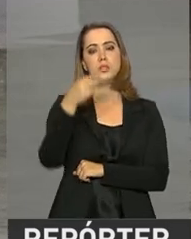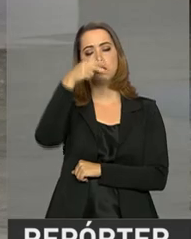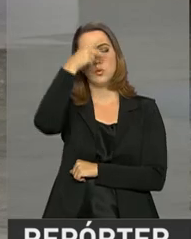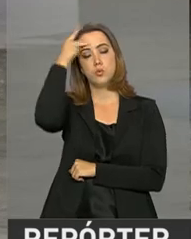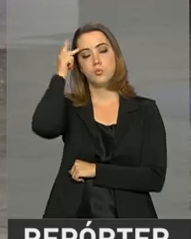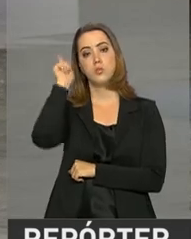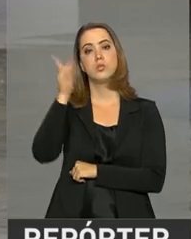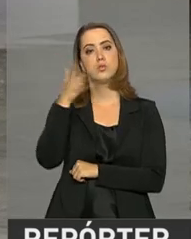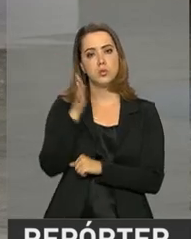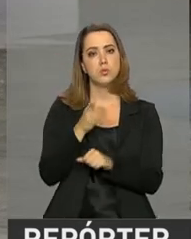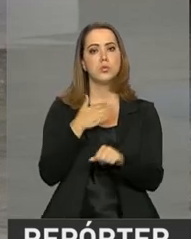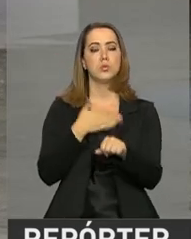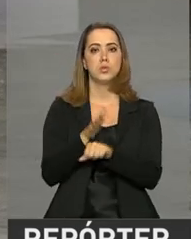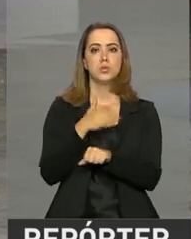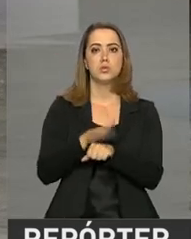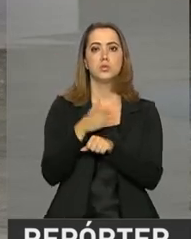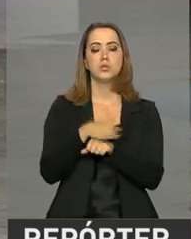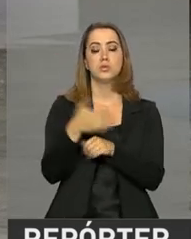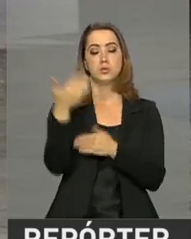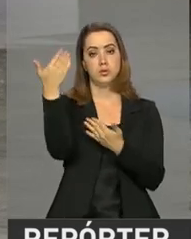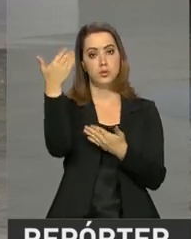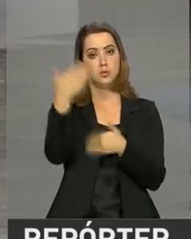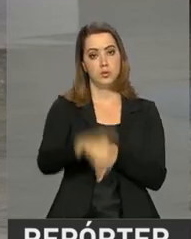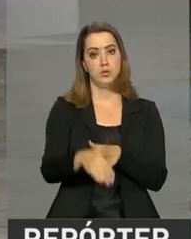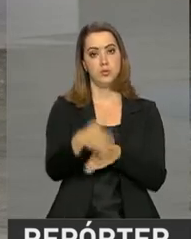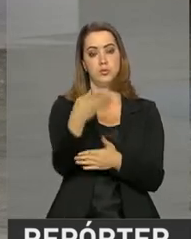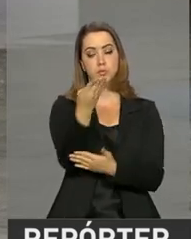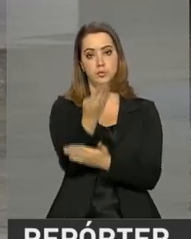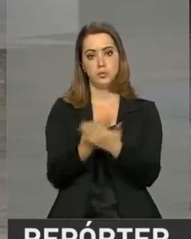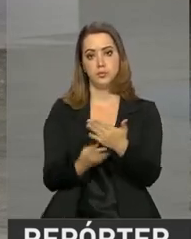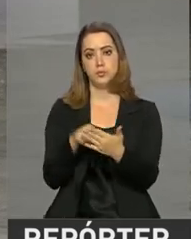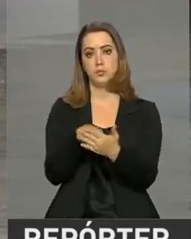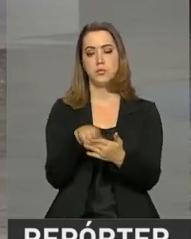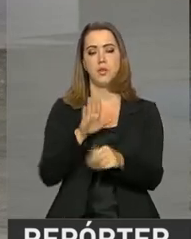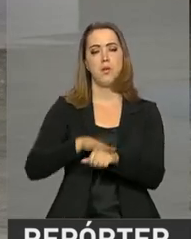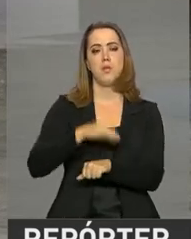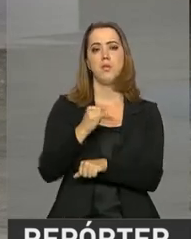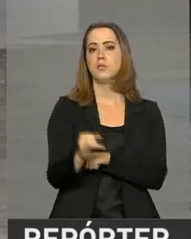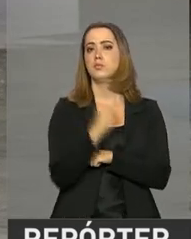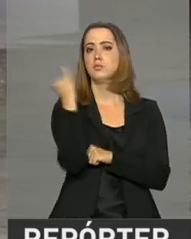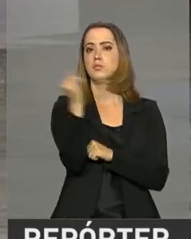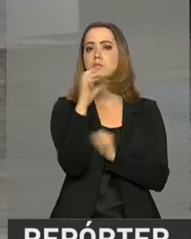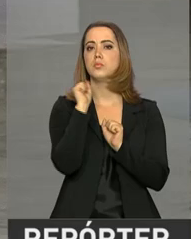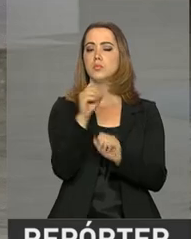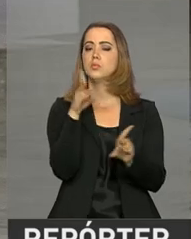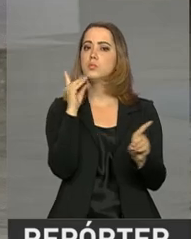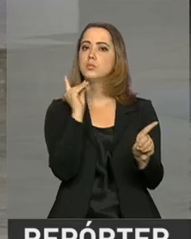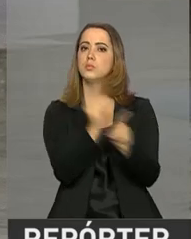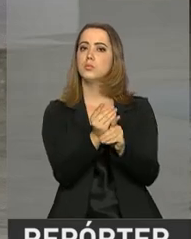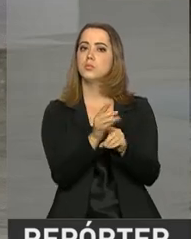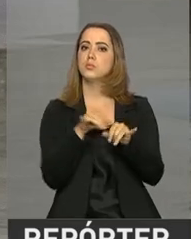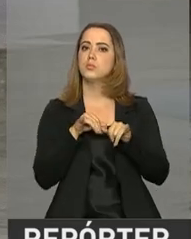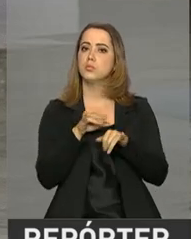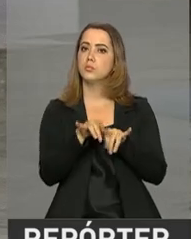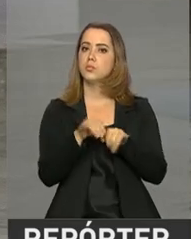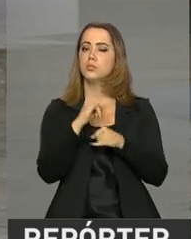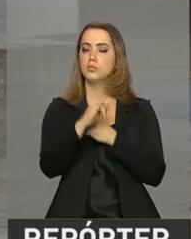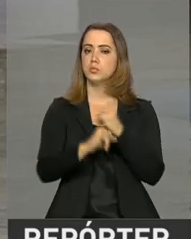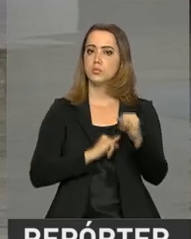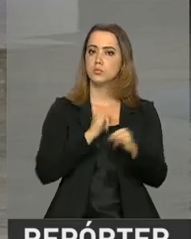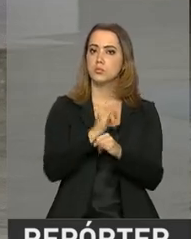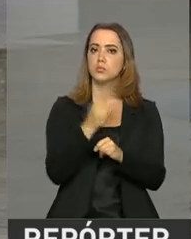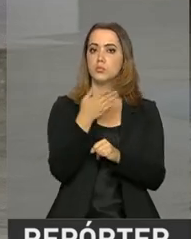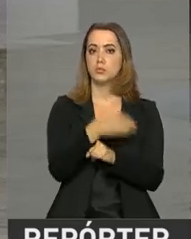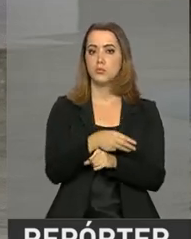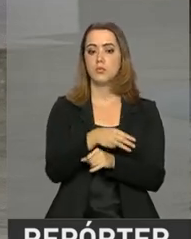anteriores do naora no Enem em todo o país e mais informações podem ser encontradas na página do Ministério da Educação na